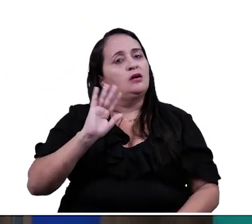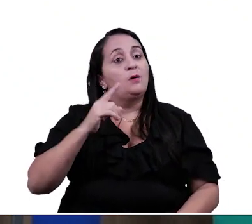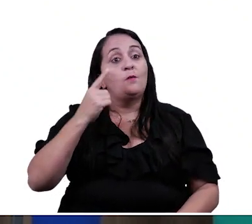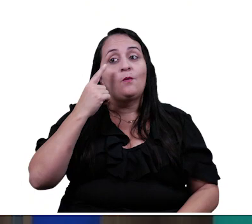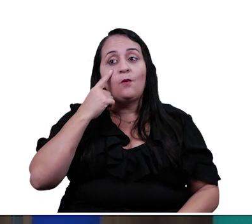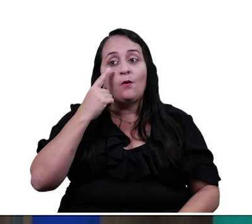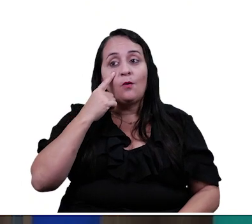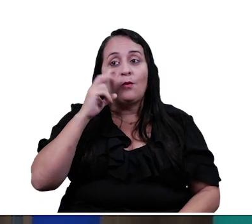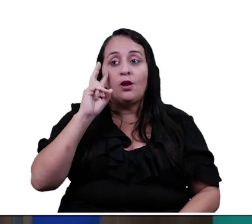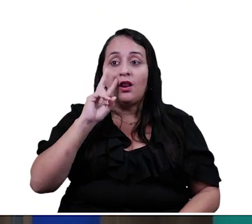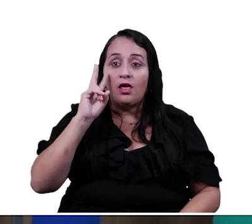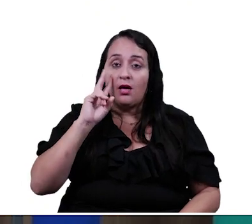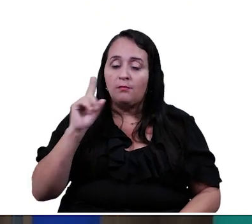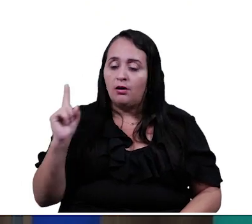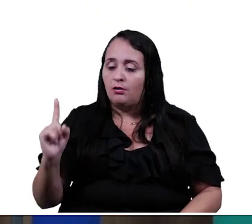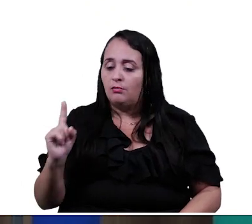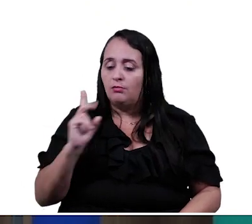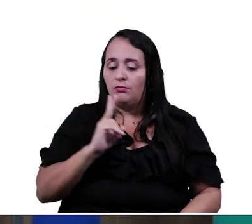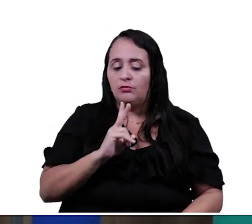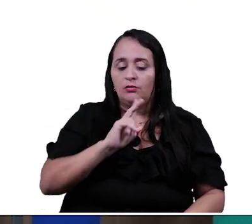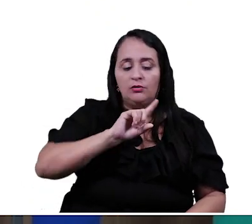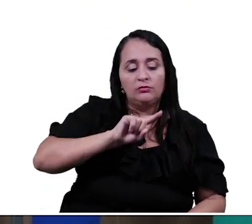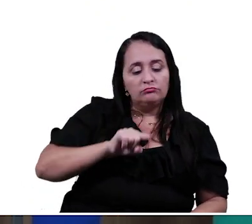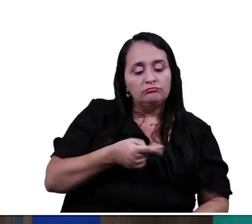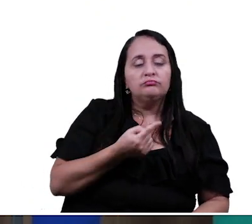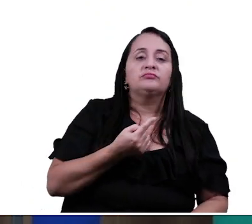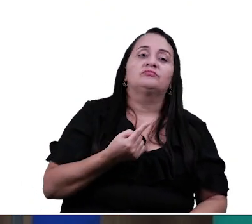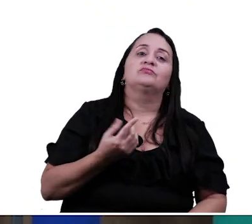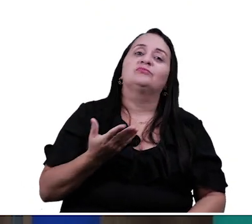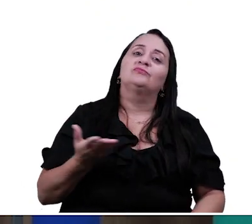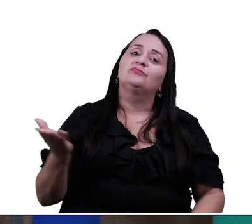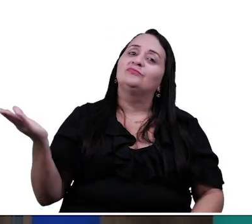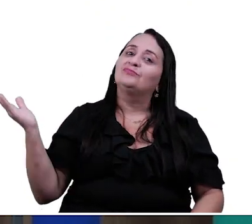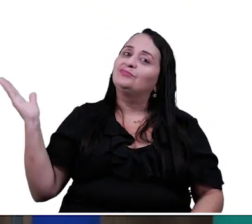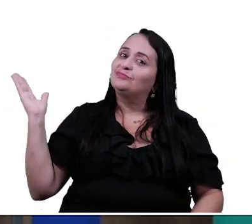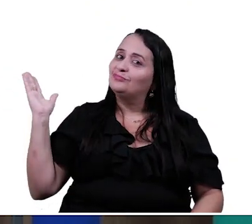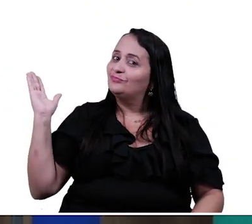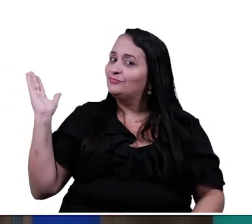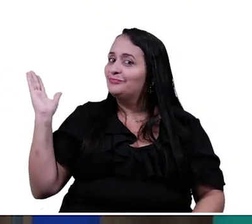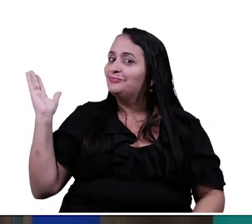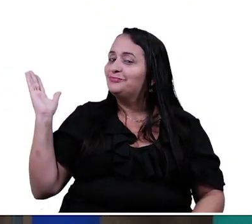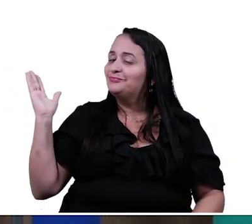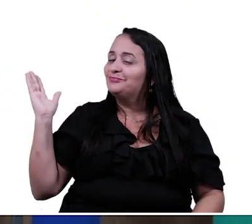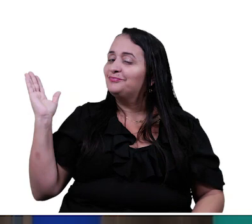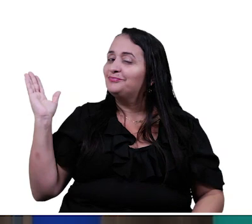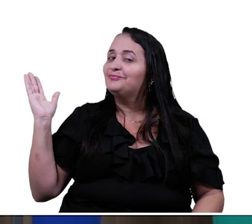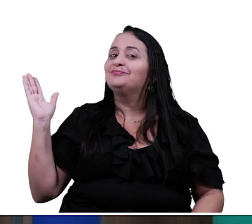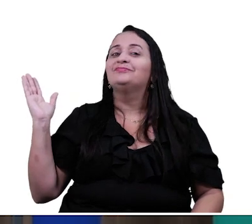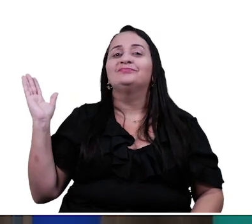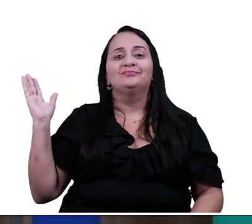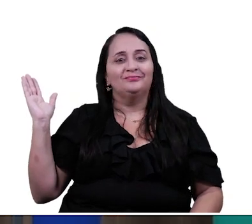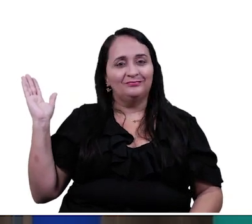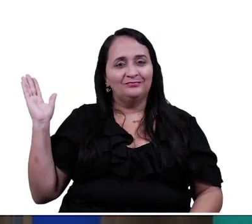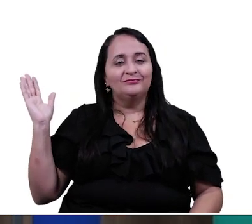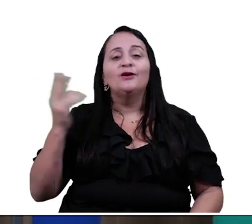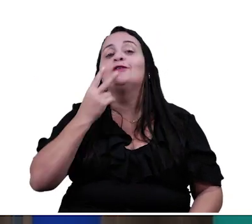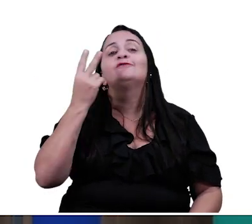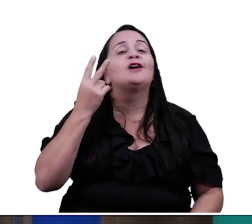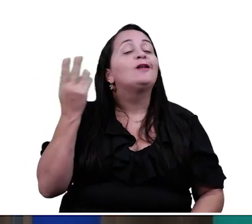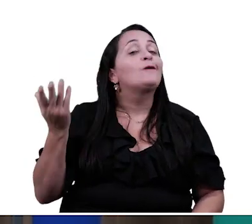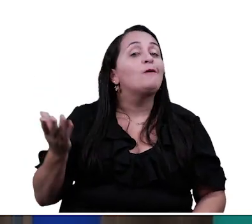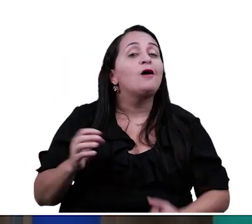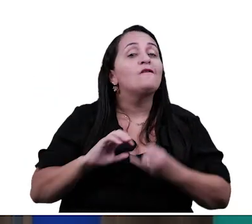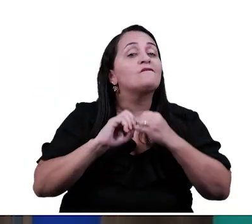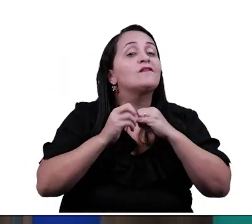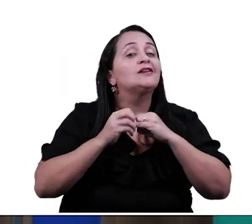ó. Dois números depois da vírgula. Então, eu vou contar dois números e colocar a vírgula aqui. Qual